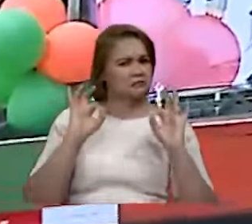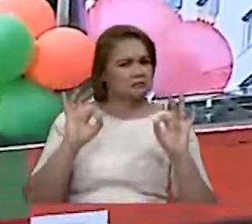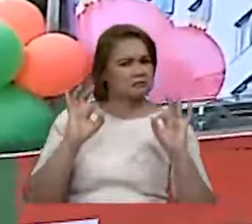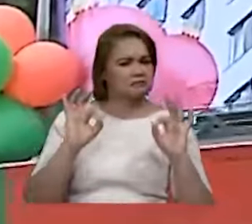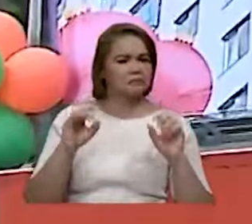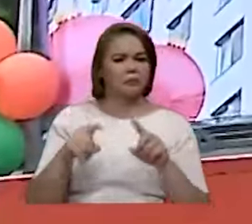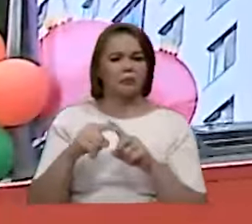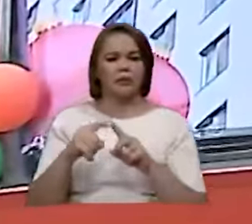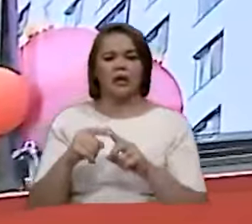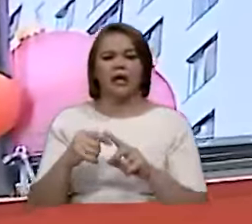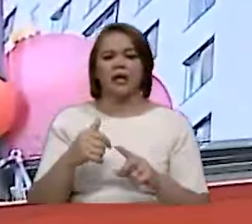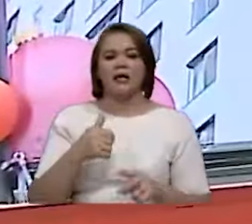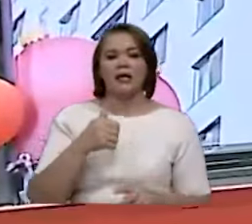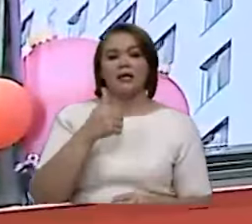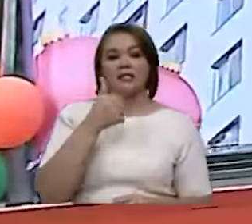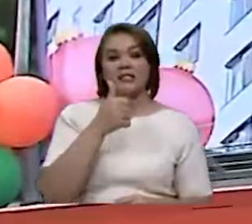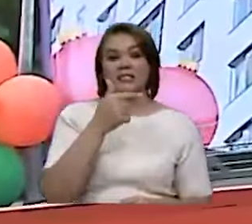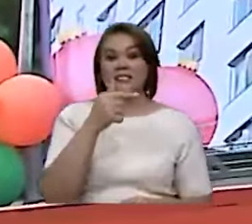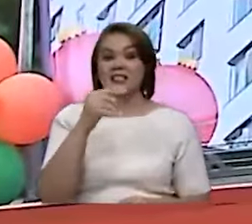valor de